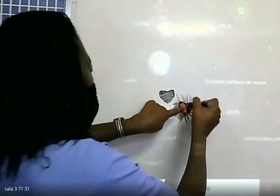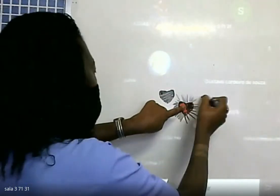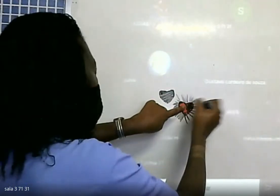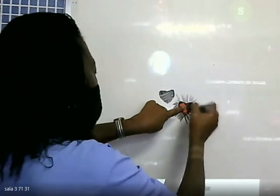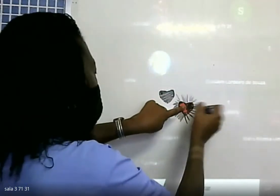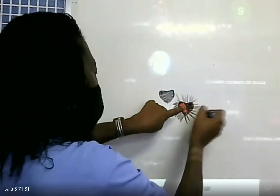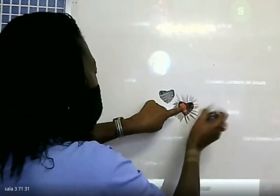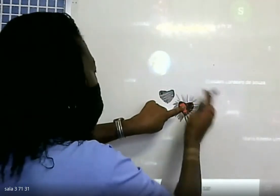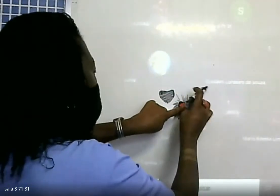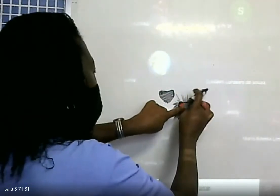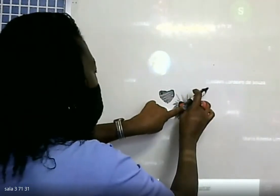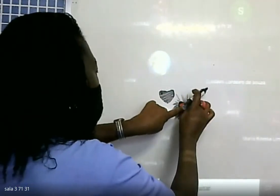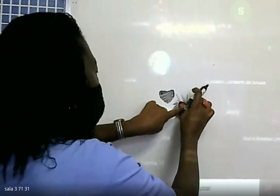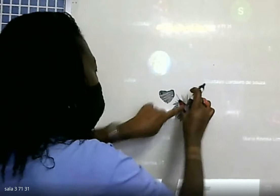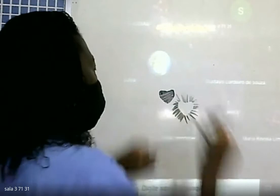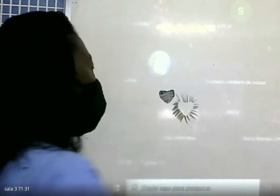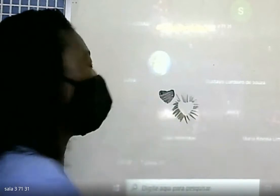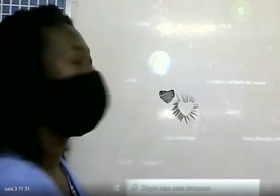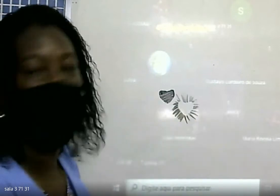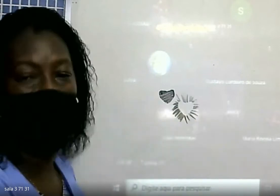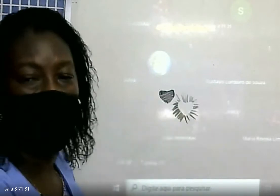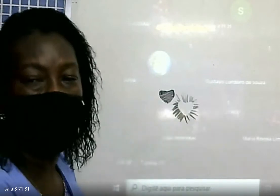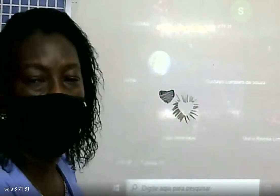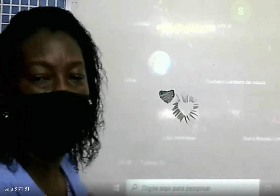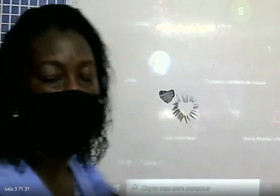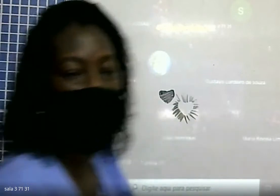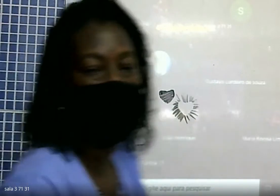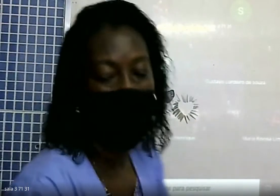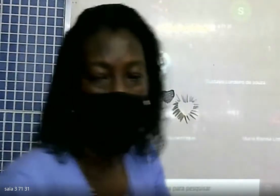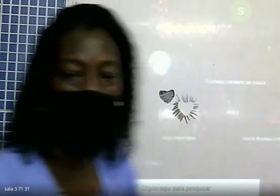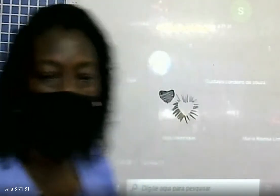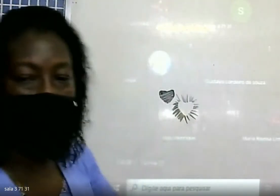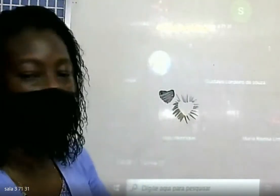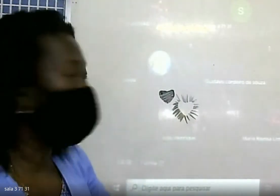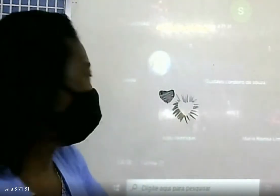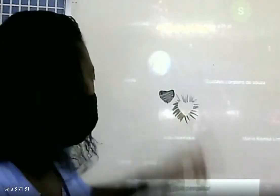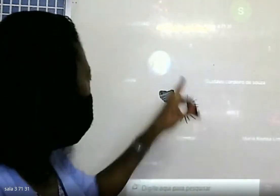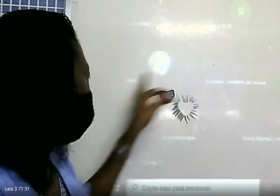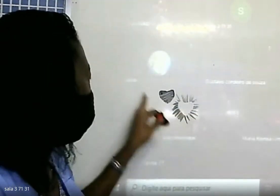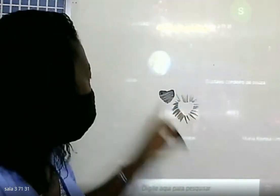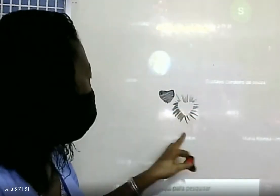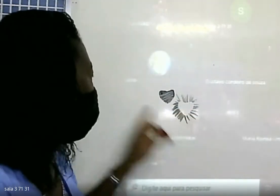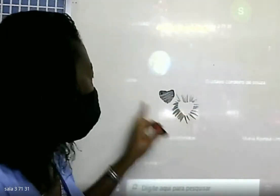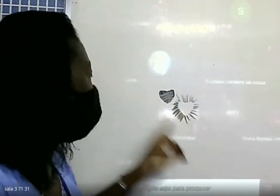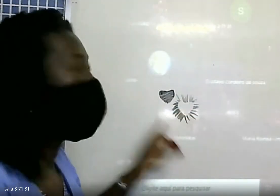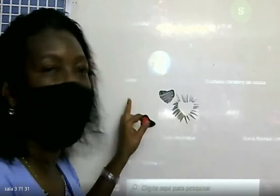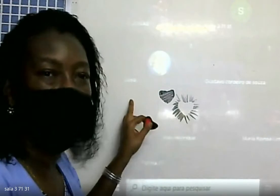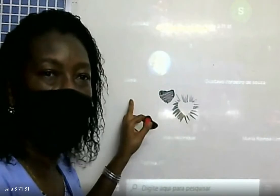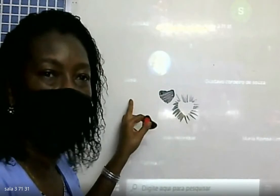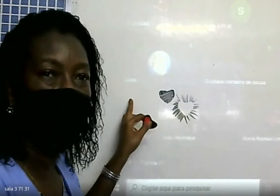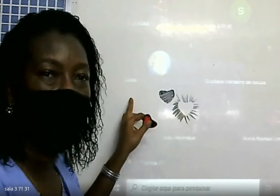Por cima do coração. Aí quando eu tiro, o molde fica vazado. Olha que legal que fica. Ficam